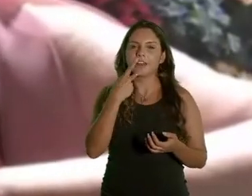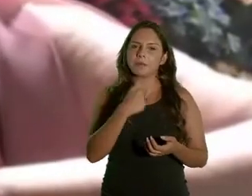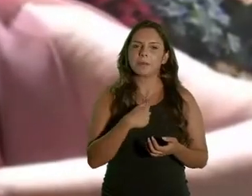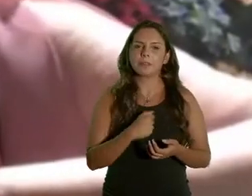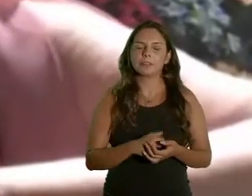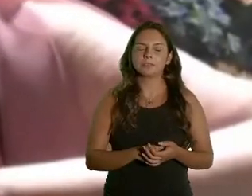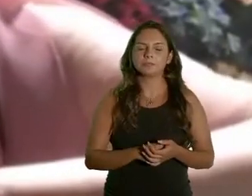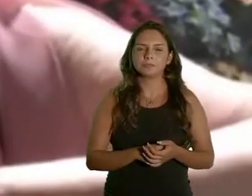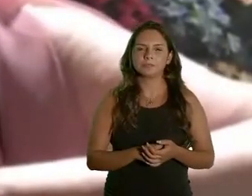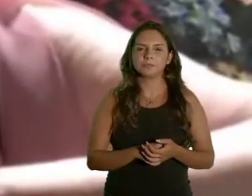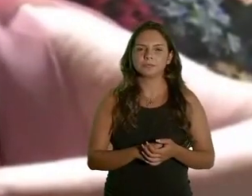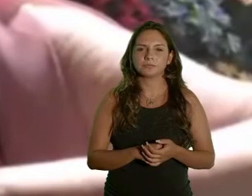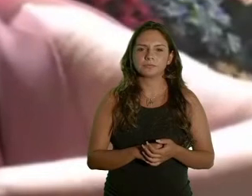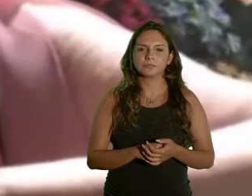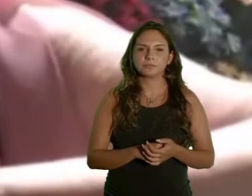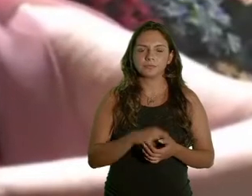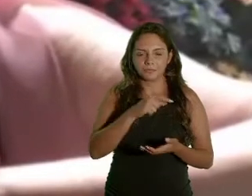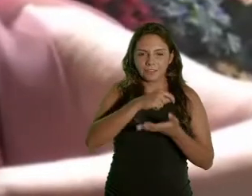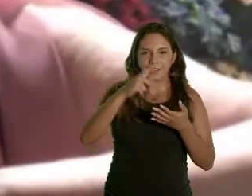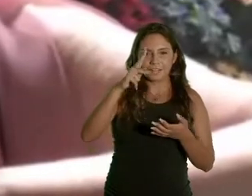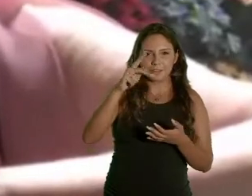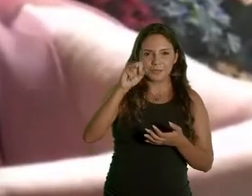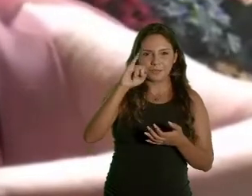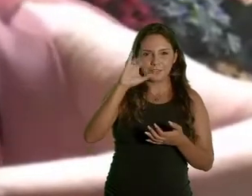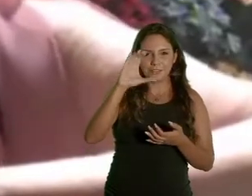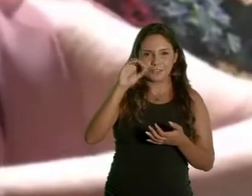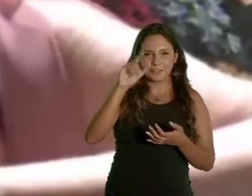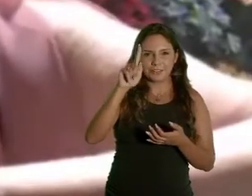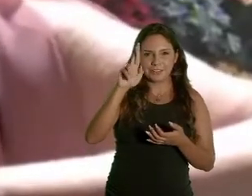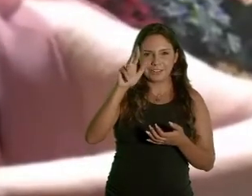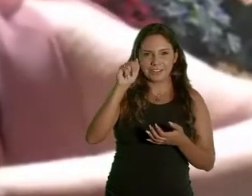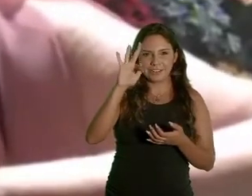mim: ouvi, você é psicógrafo. Fala, não.